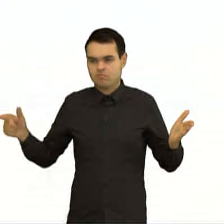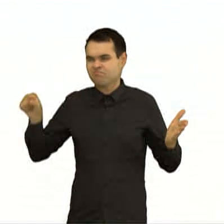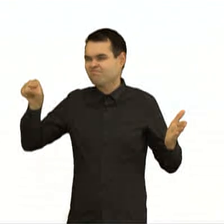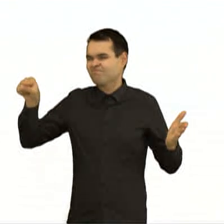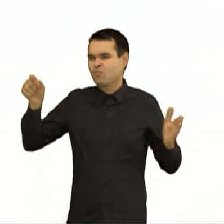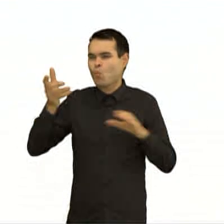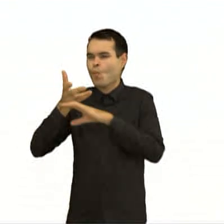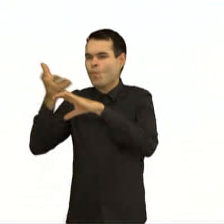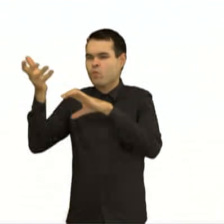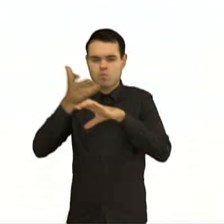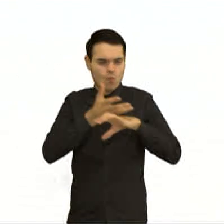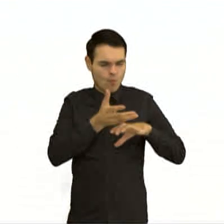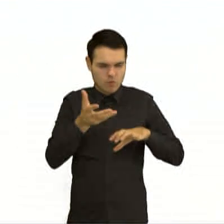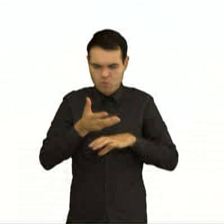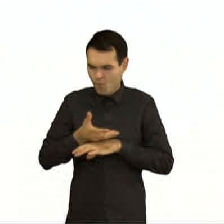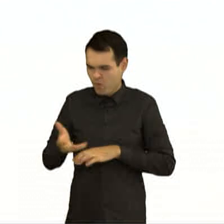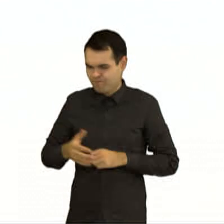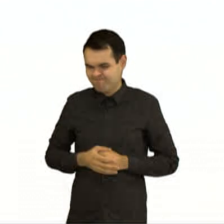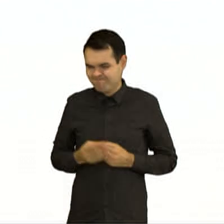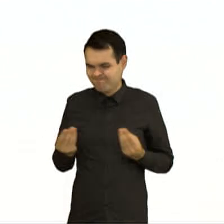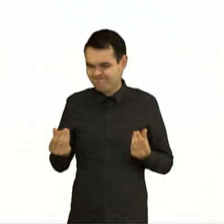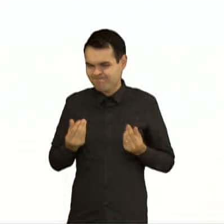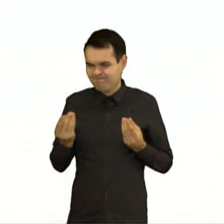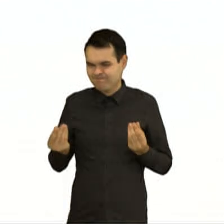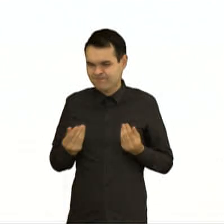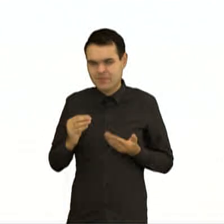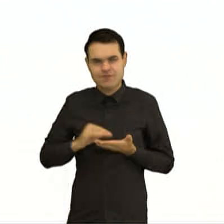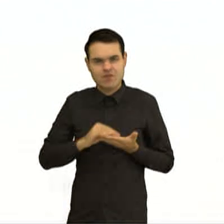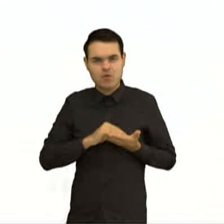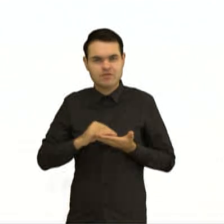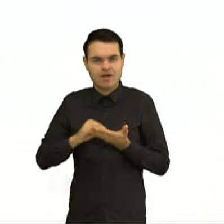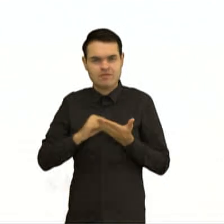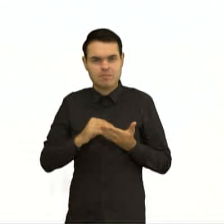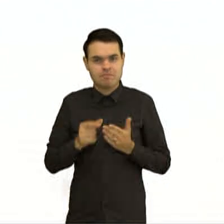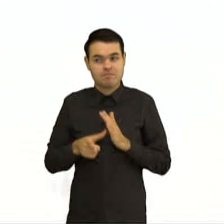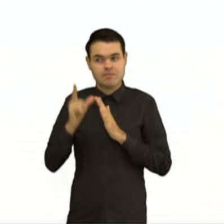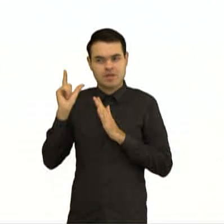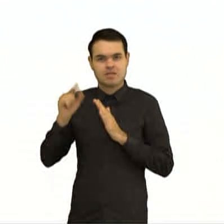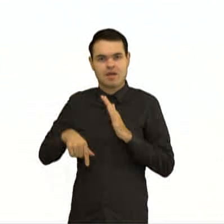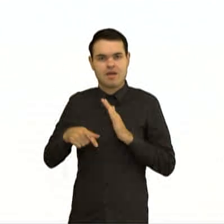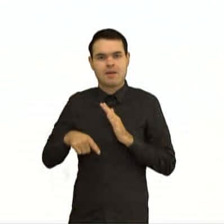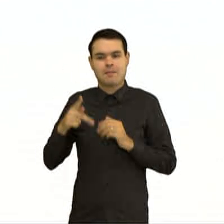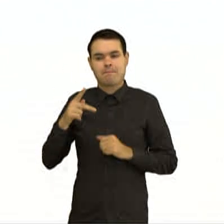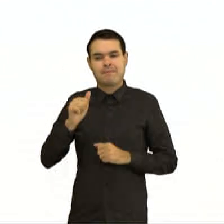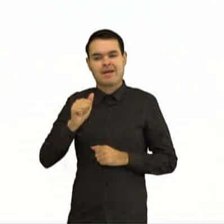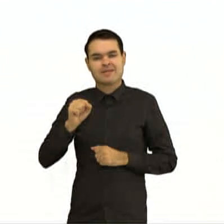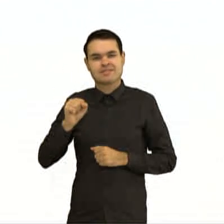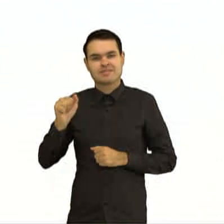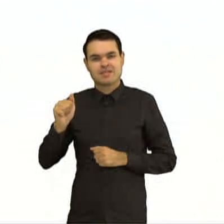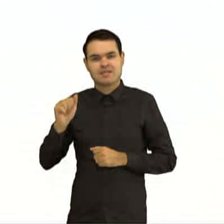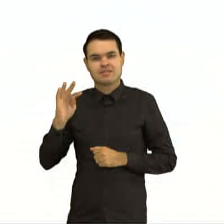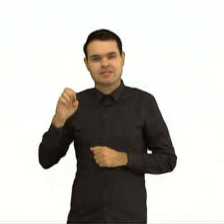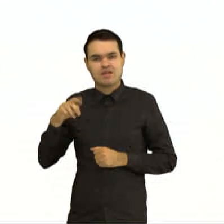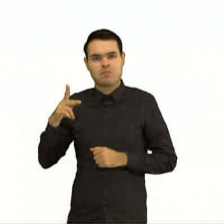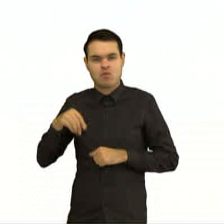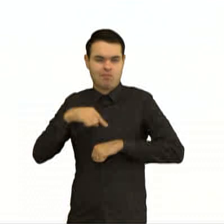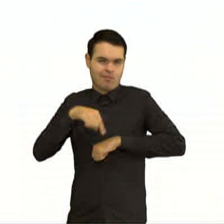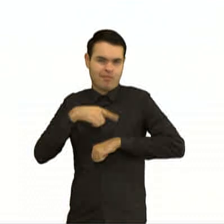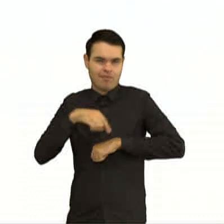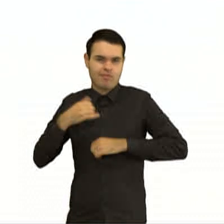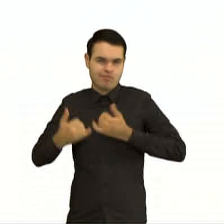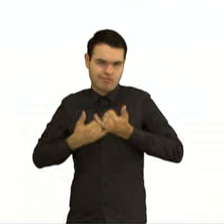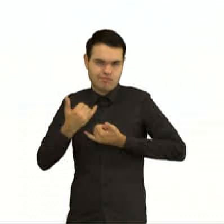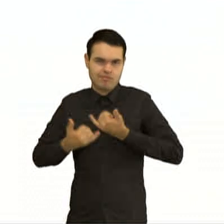para a publicação de passatempos. Então, surgiu primeiro como passatempo. O nome tirinha remete ao formato